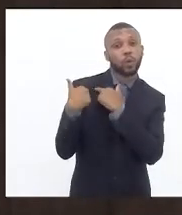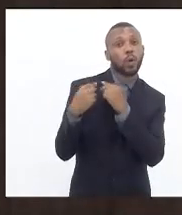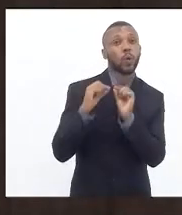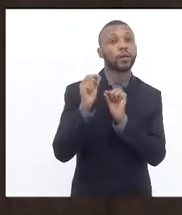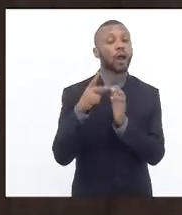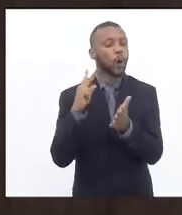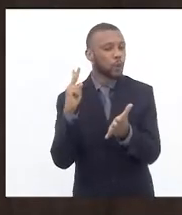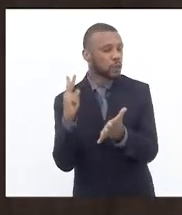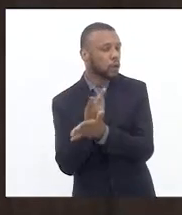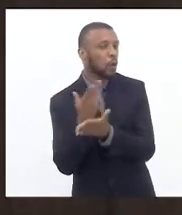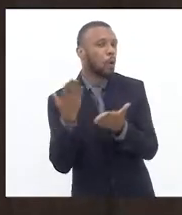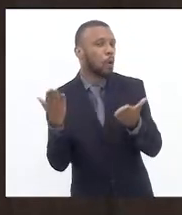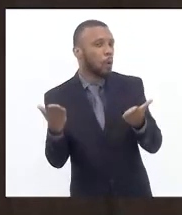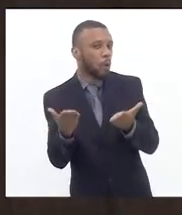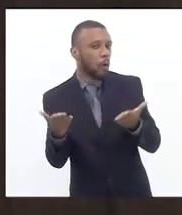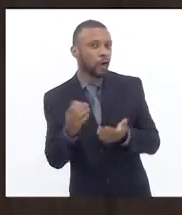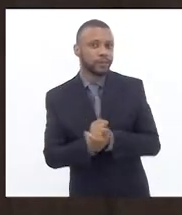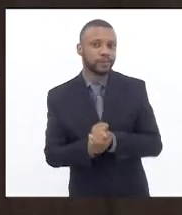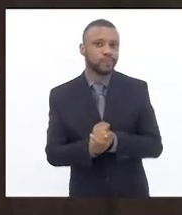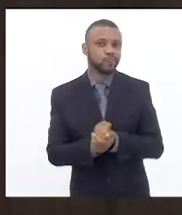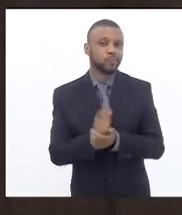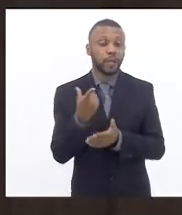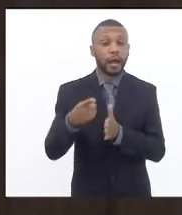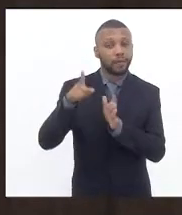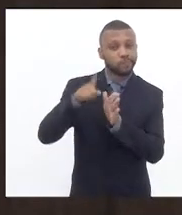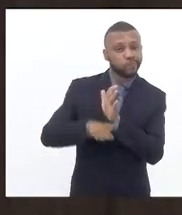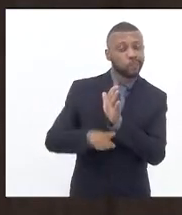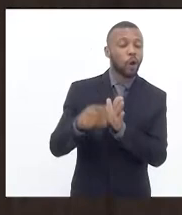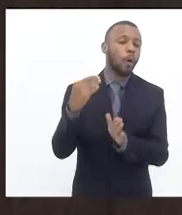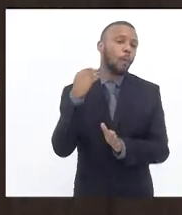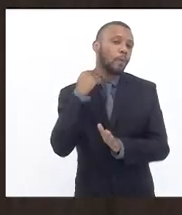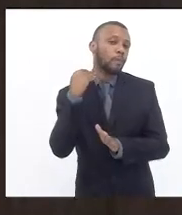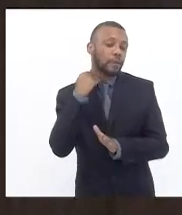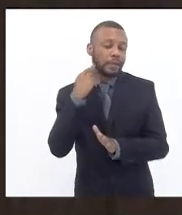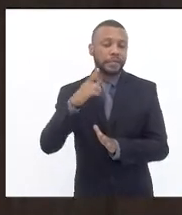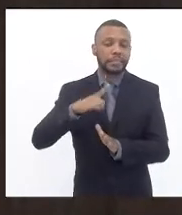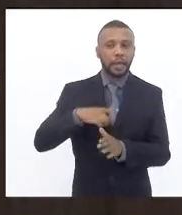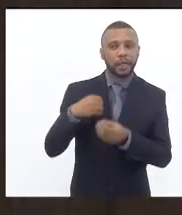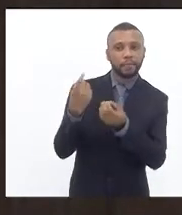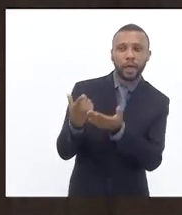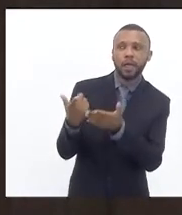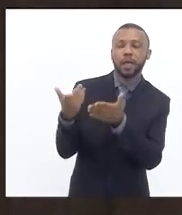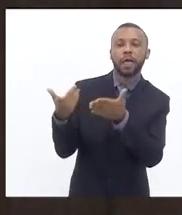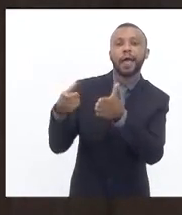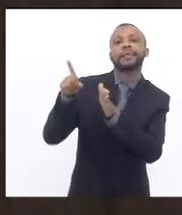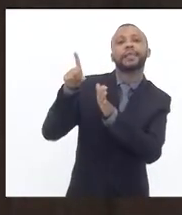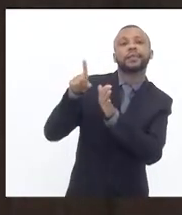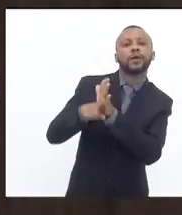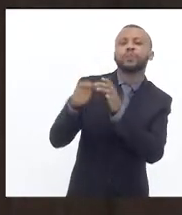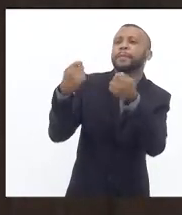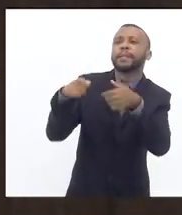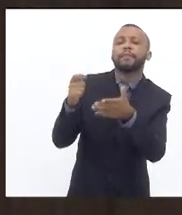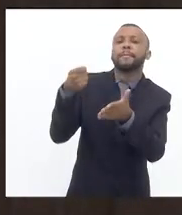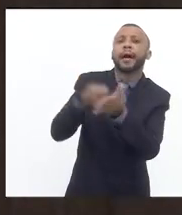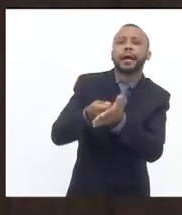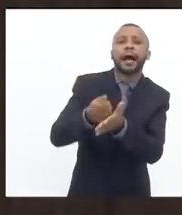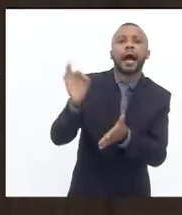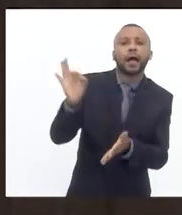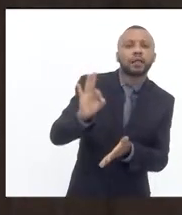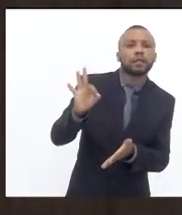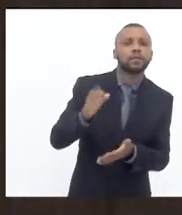hoje taxar os banqueiros que receberam isenção fiscais esse tempo todo eu não contribui o estado do Rio de Janeiro que